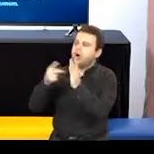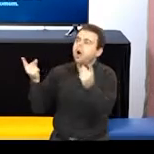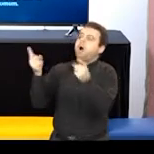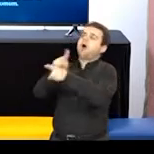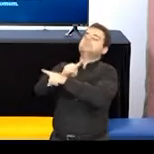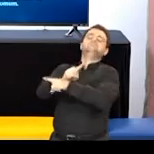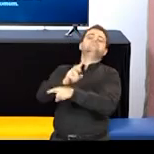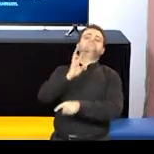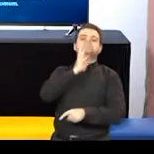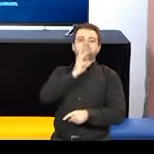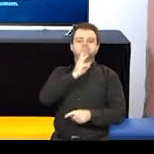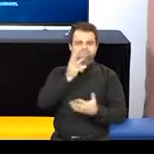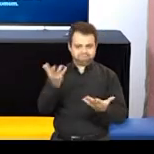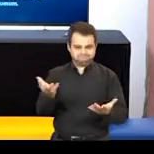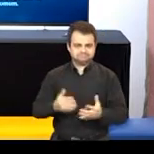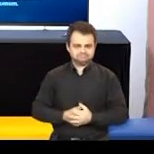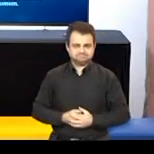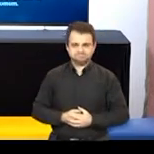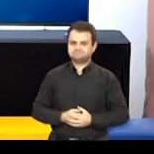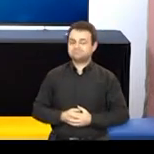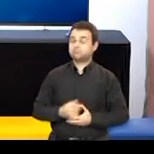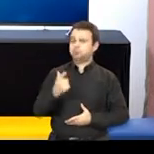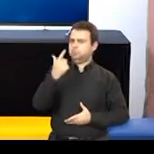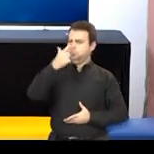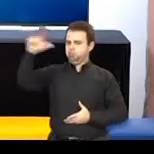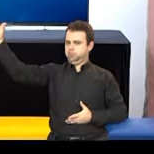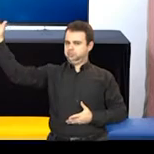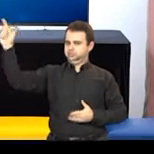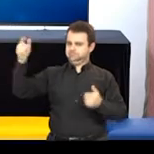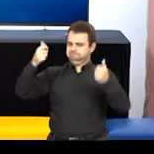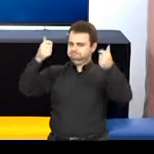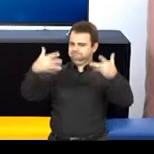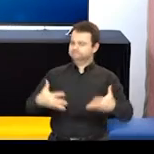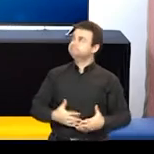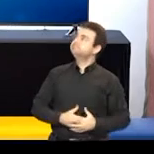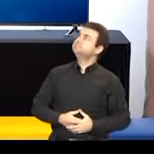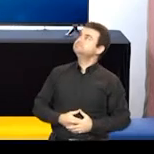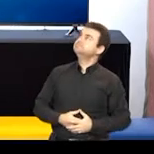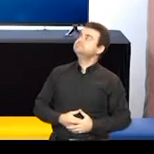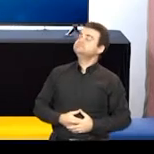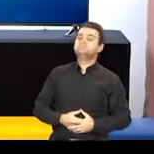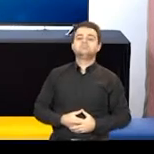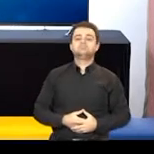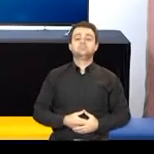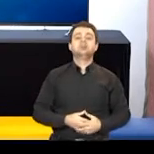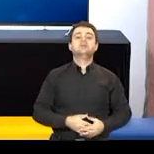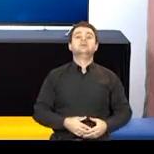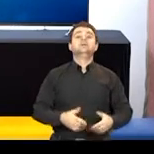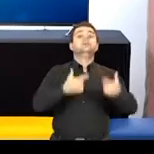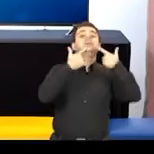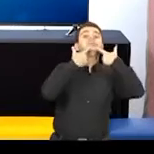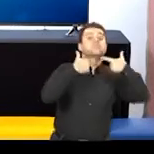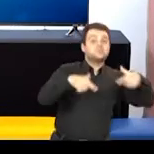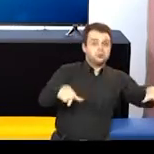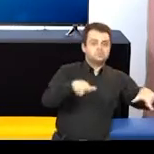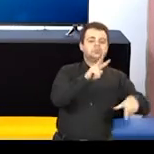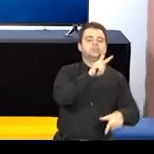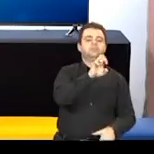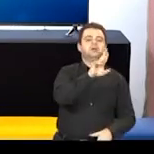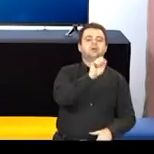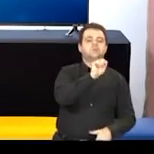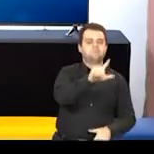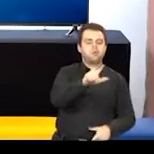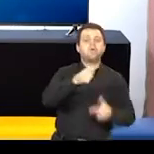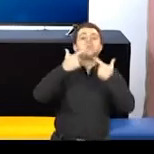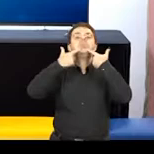espera. Ok? Vamos lá para o nosso próximo assunto. Linguagem verbal, linguagem não verbal. Também um